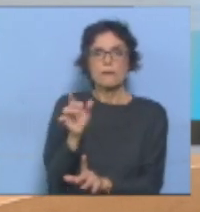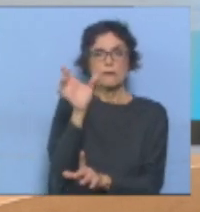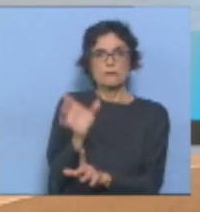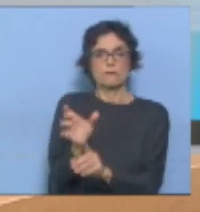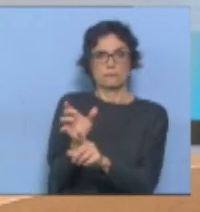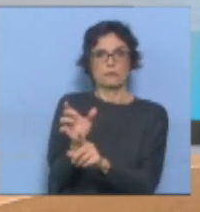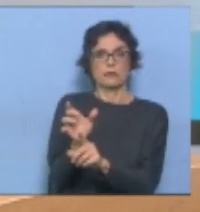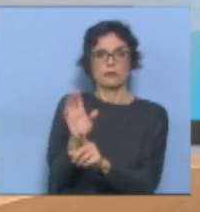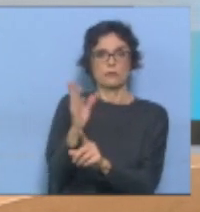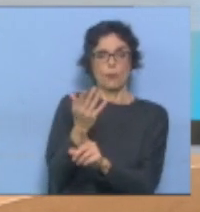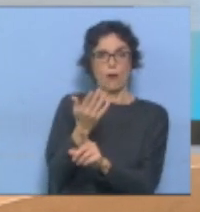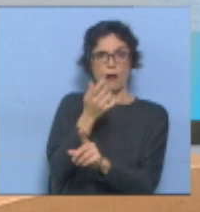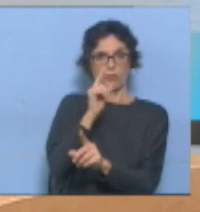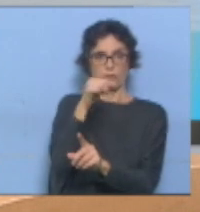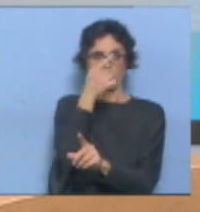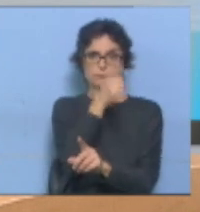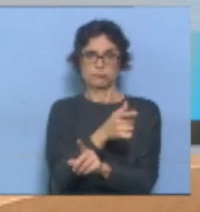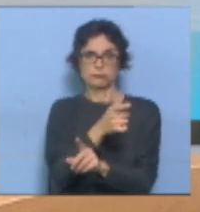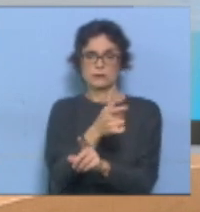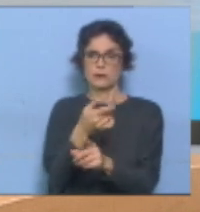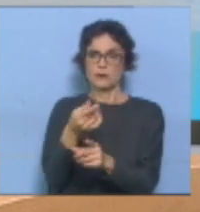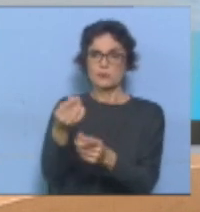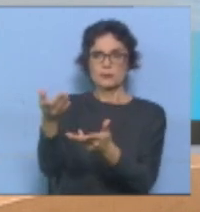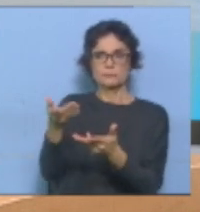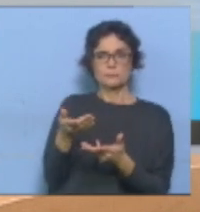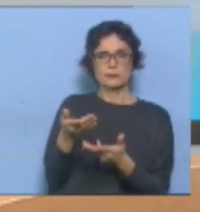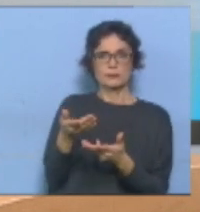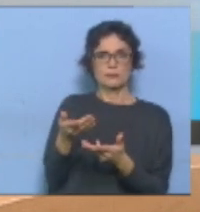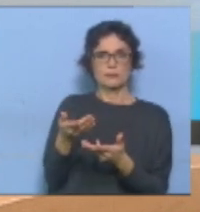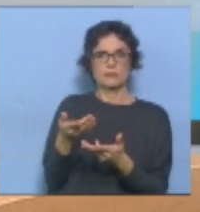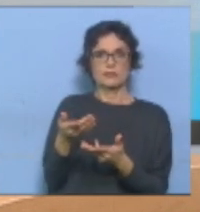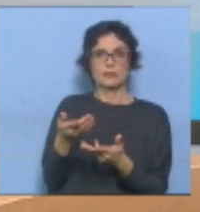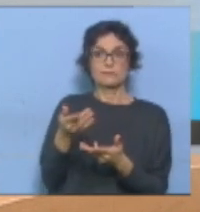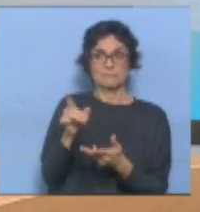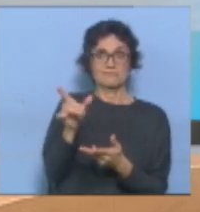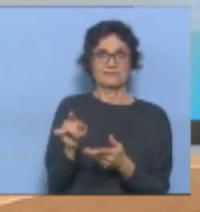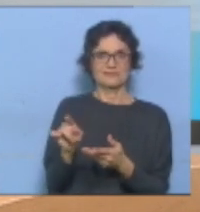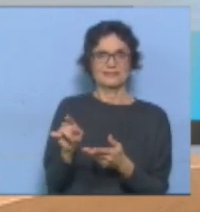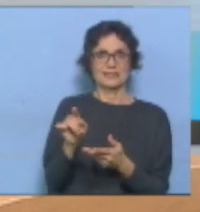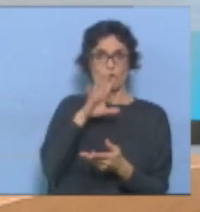pessoa permite o contacto, o conhecimento, de facto o Bernardo